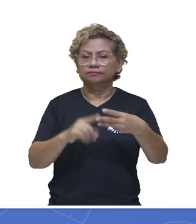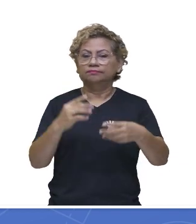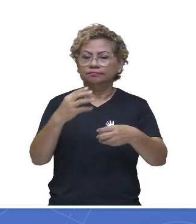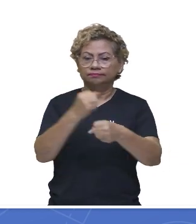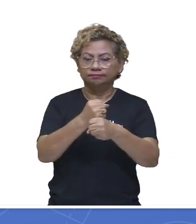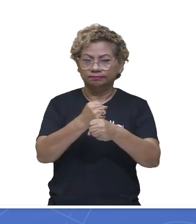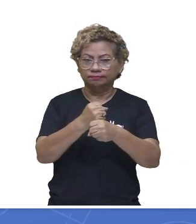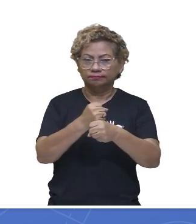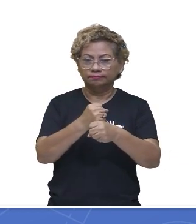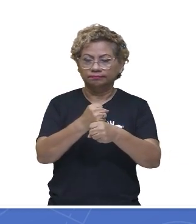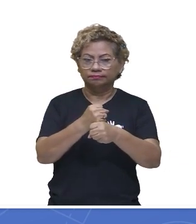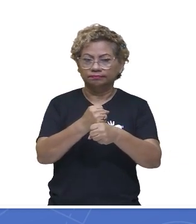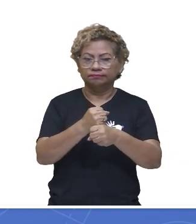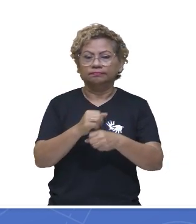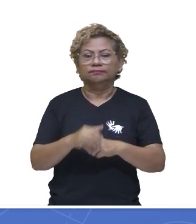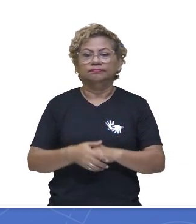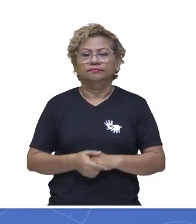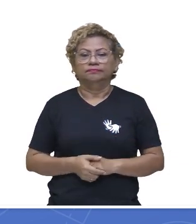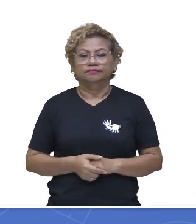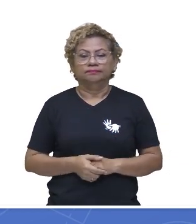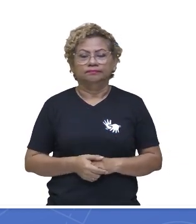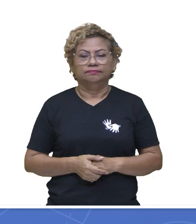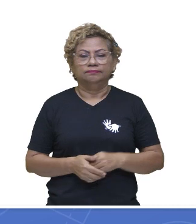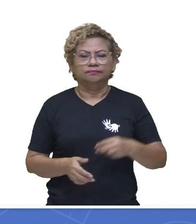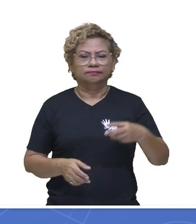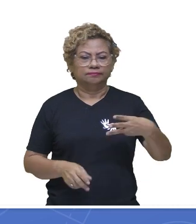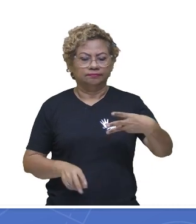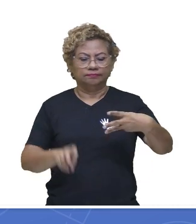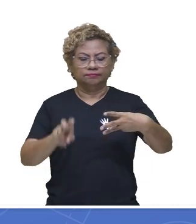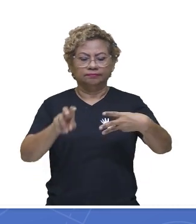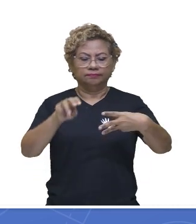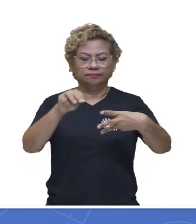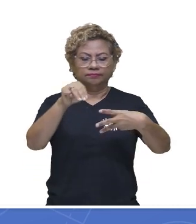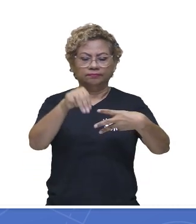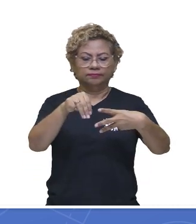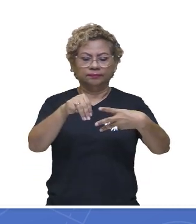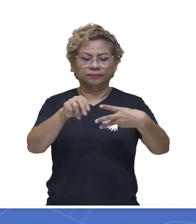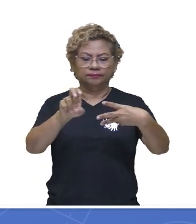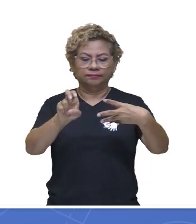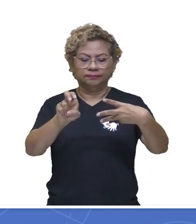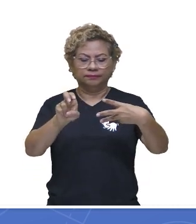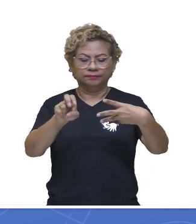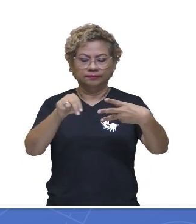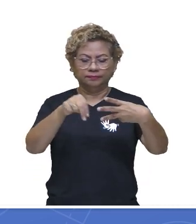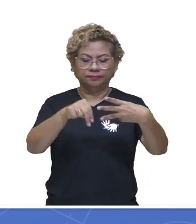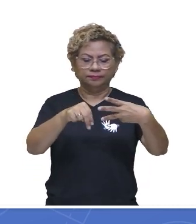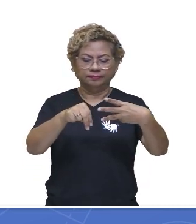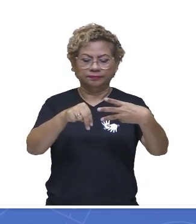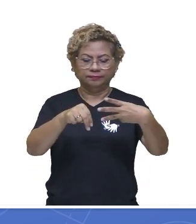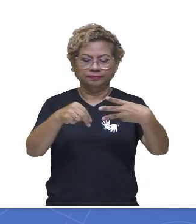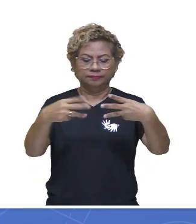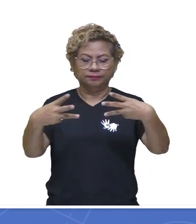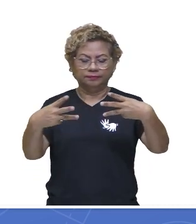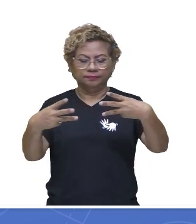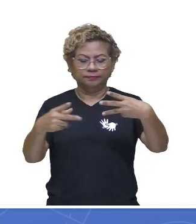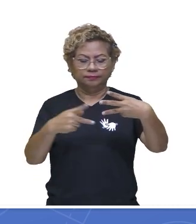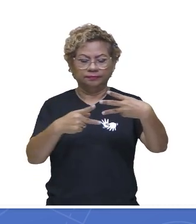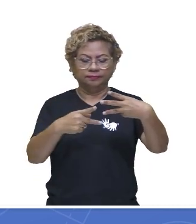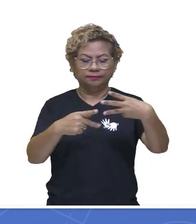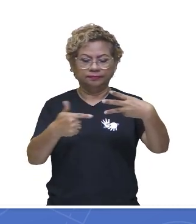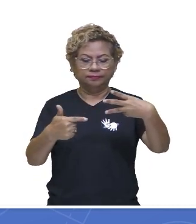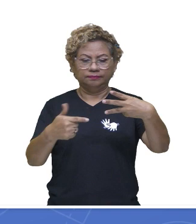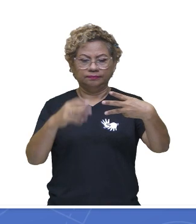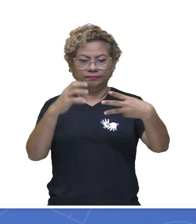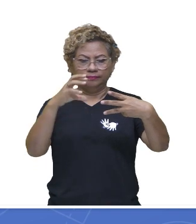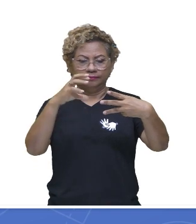valor de M, né, que vale 5, o valor de N, que vale 3, e o valor de P, que vale